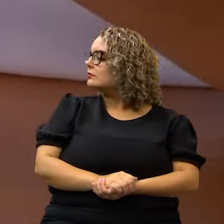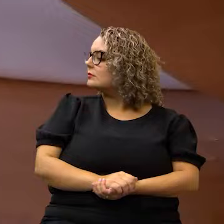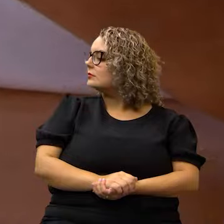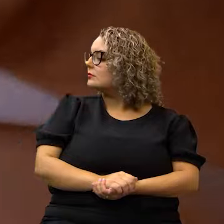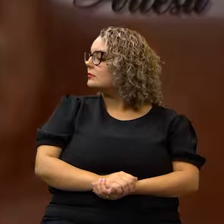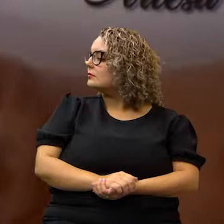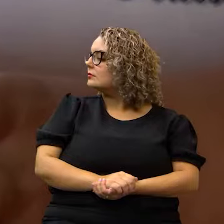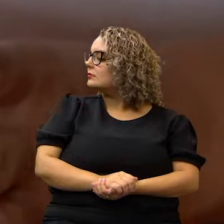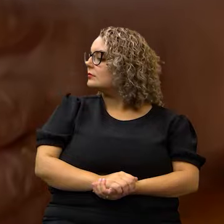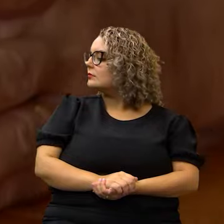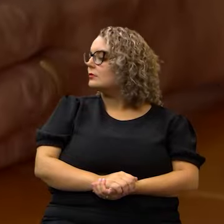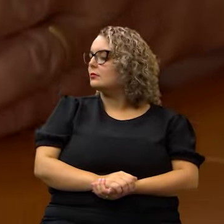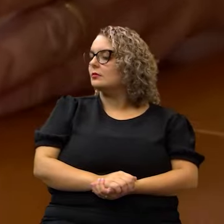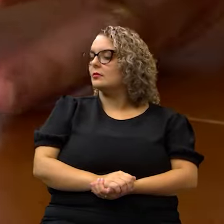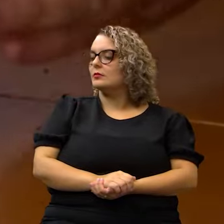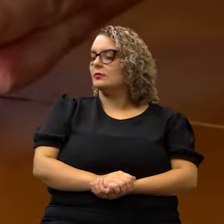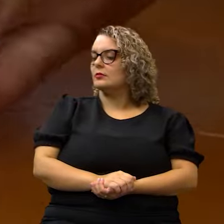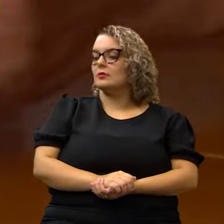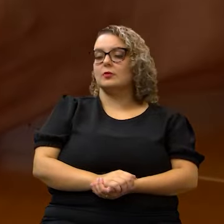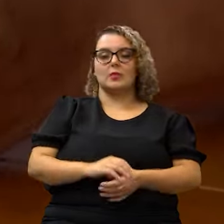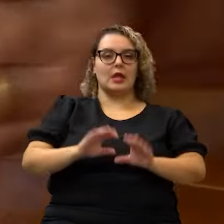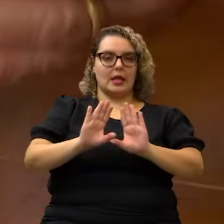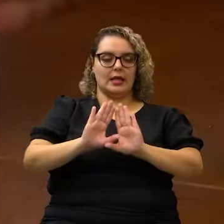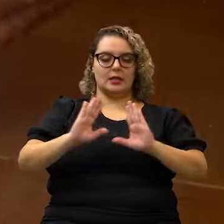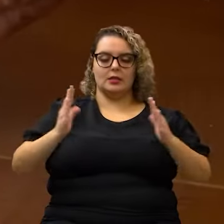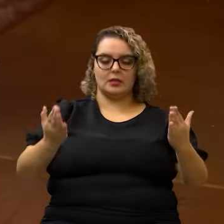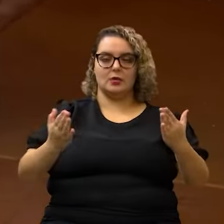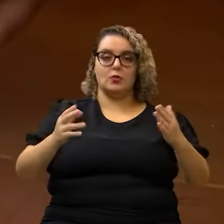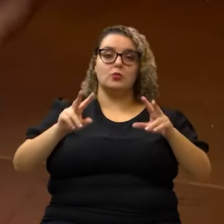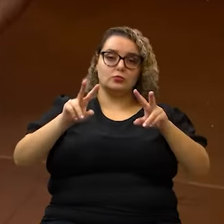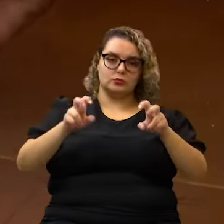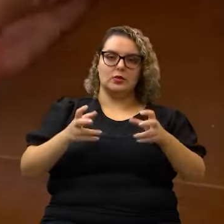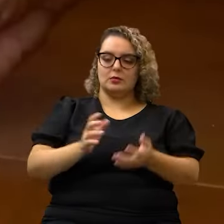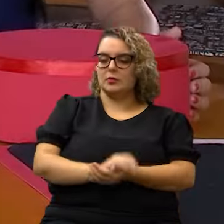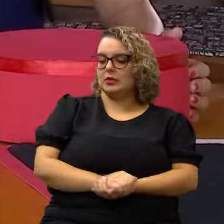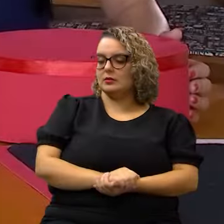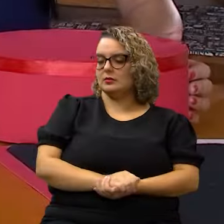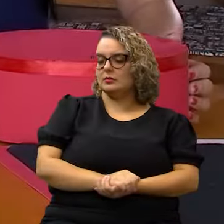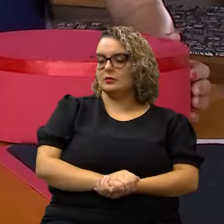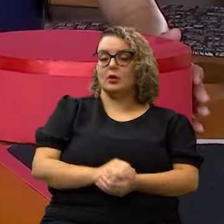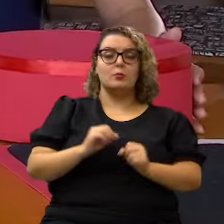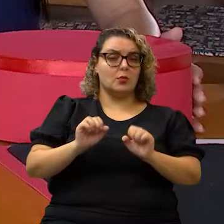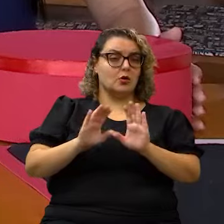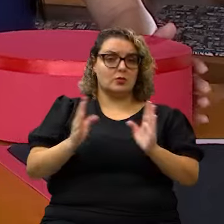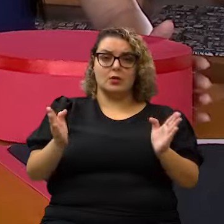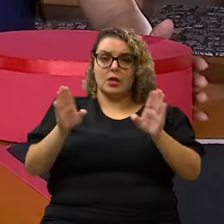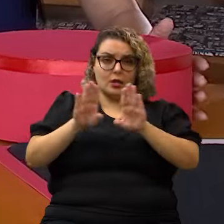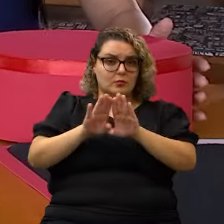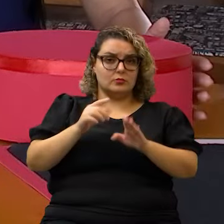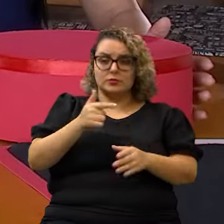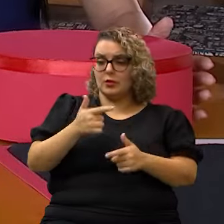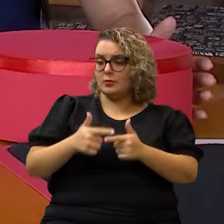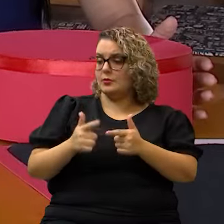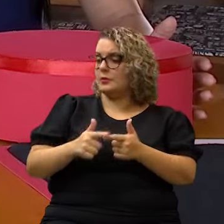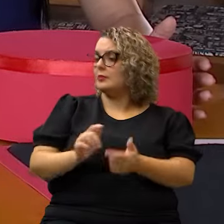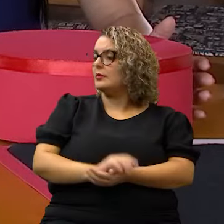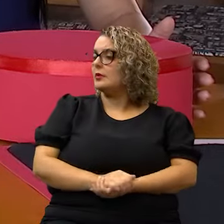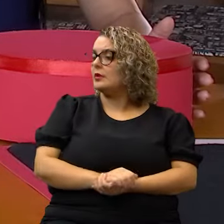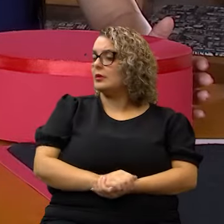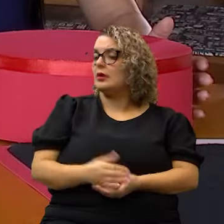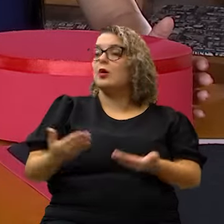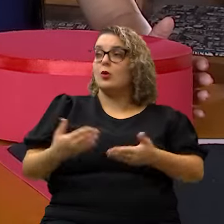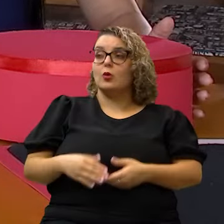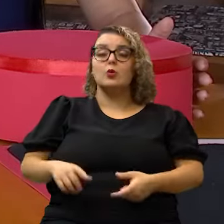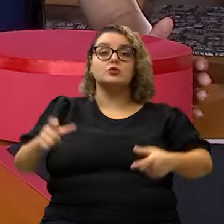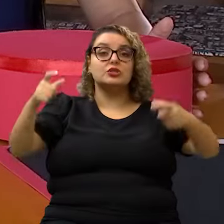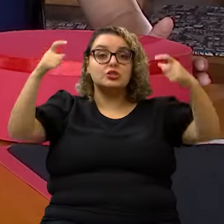Aí você vai usar isso aqui para fazer o tema. Certo. Mas você pode também, dependendo do trabalho que o tema for, você pode fechar aqui atrás também. Não tem problema. Hoje o tema é